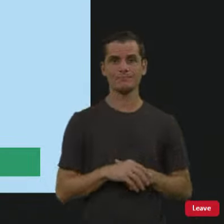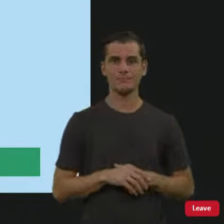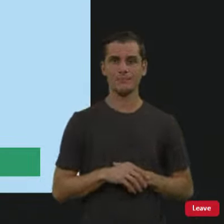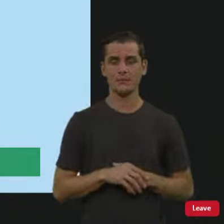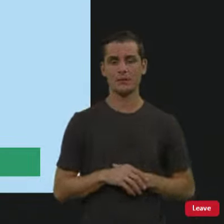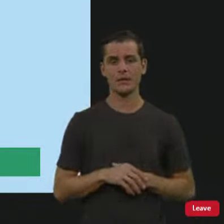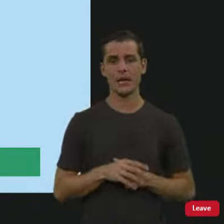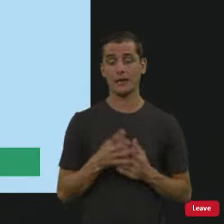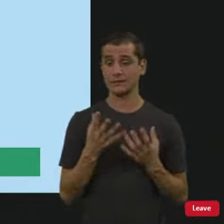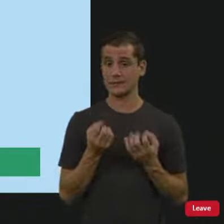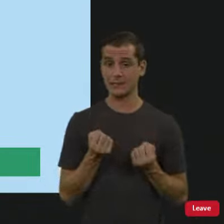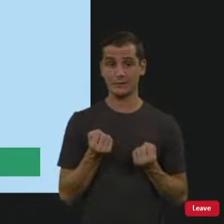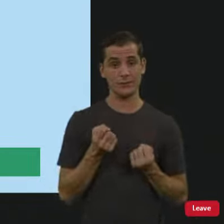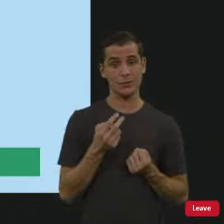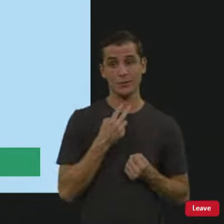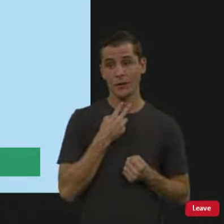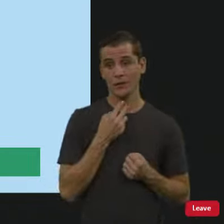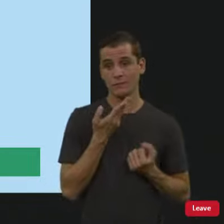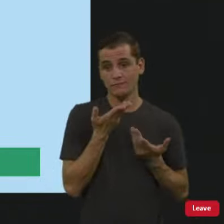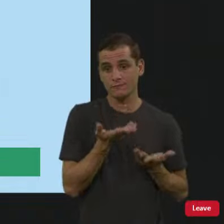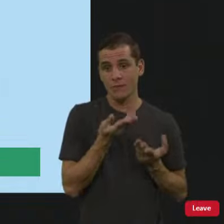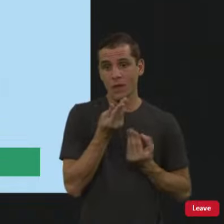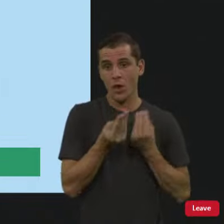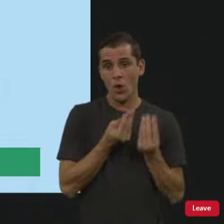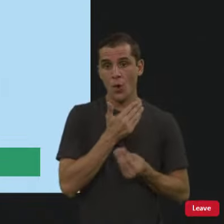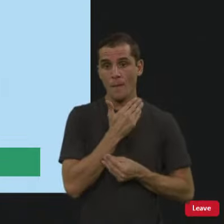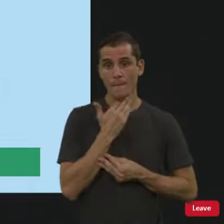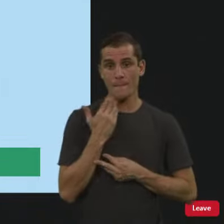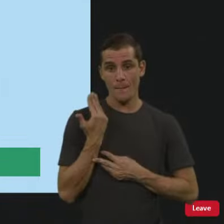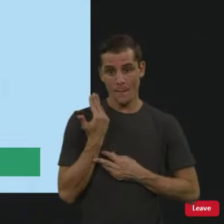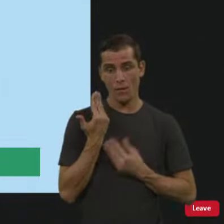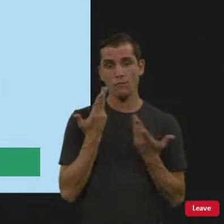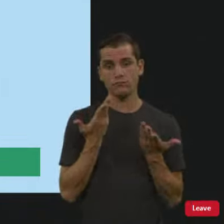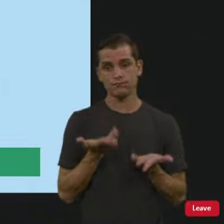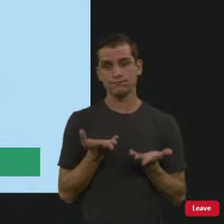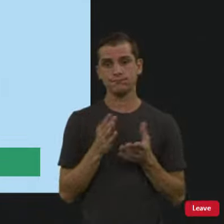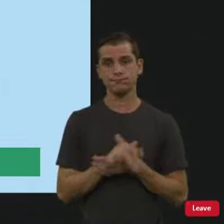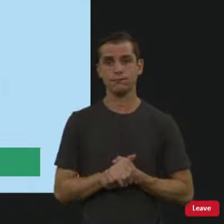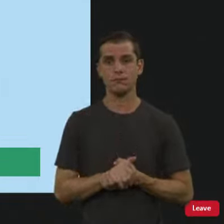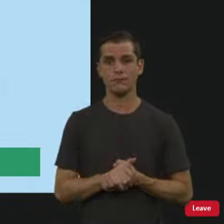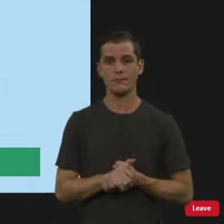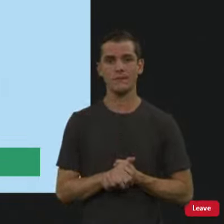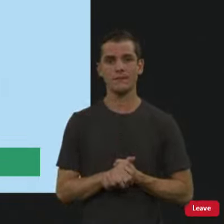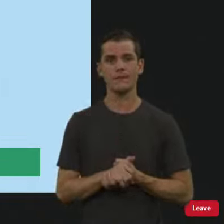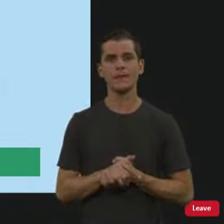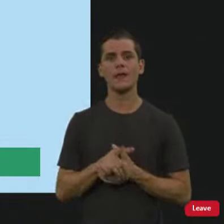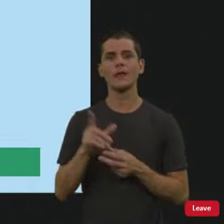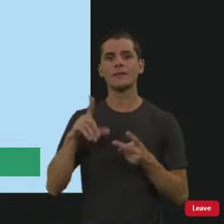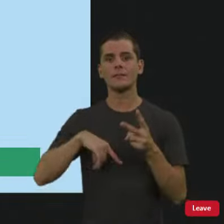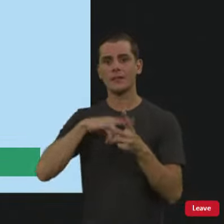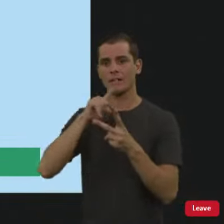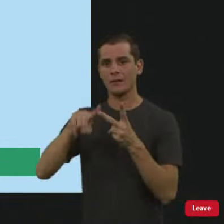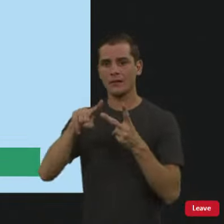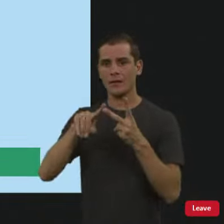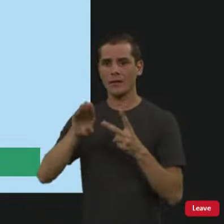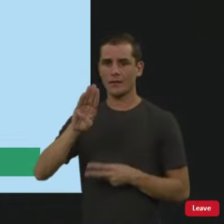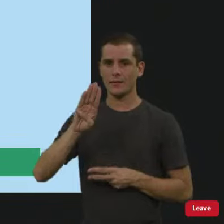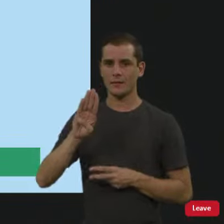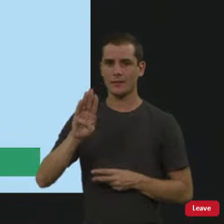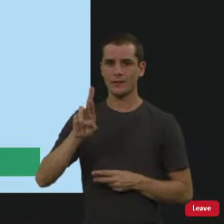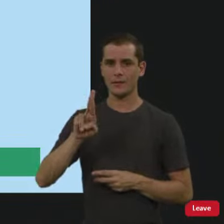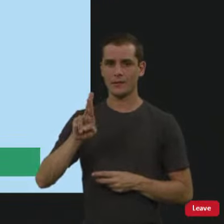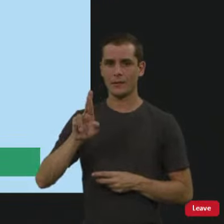inadmissível. Do ponto de vista médico, né, os mediadores-chave, a bradicinina, que é aquela que causa o